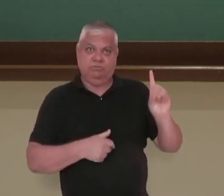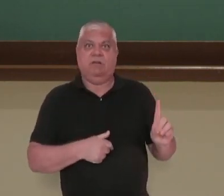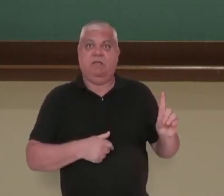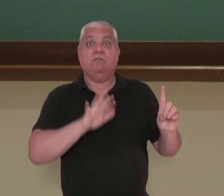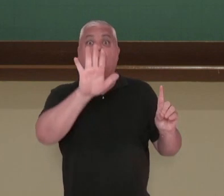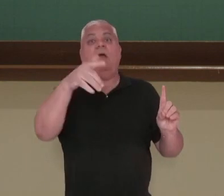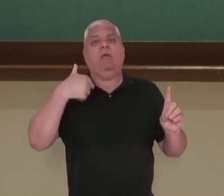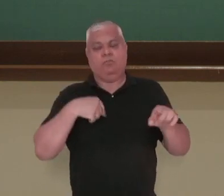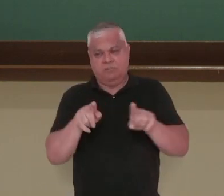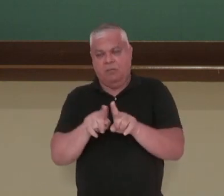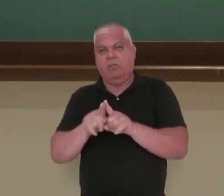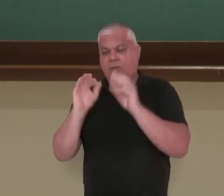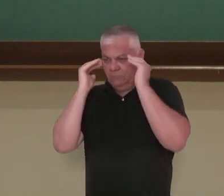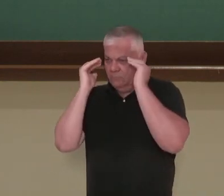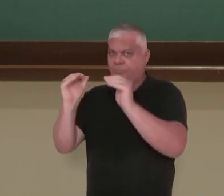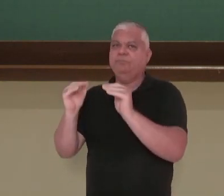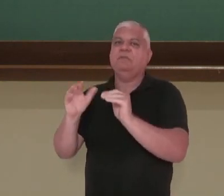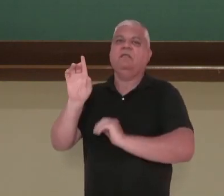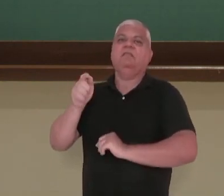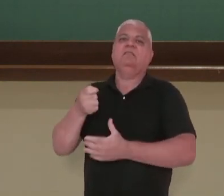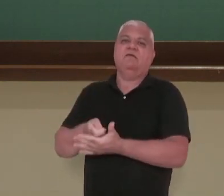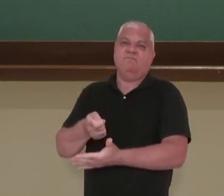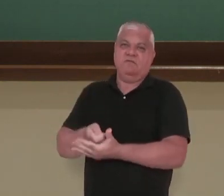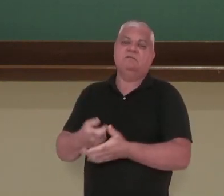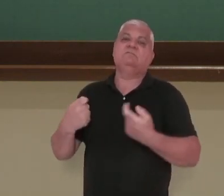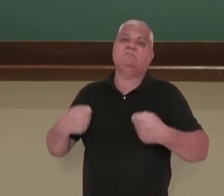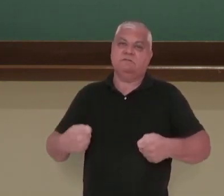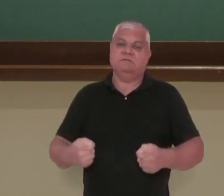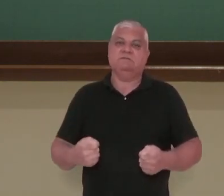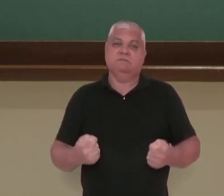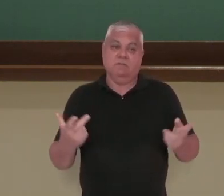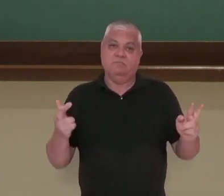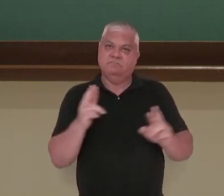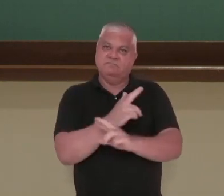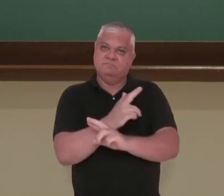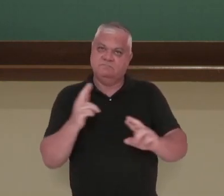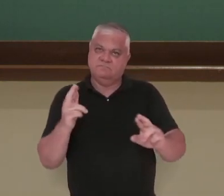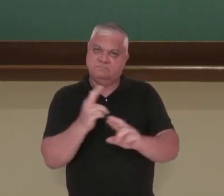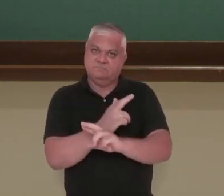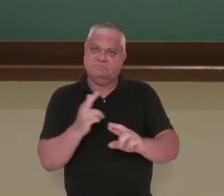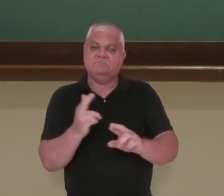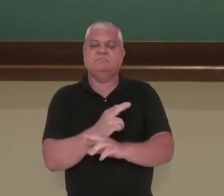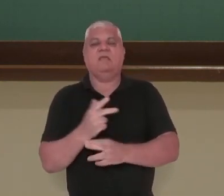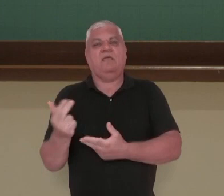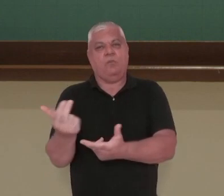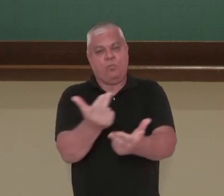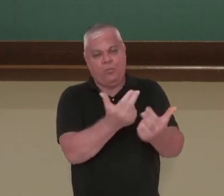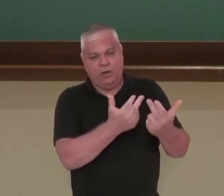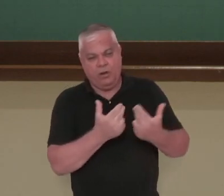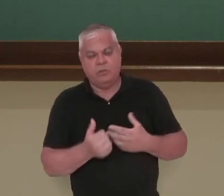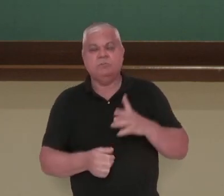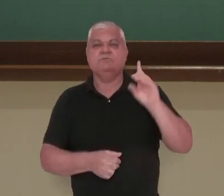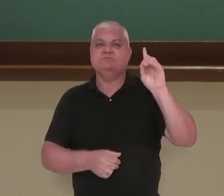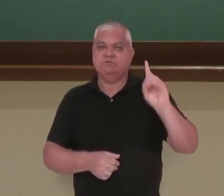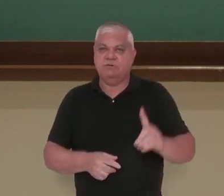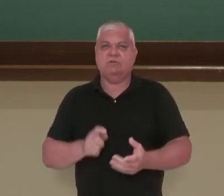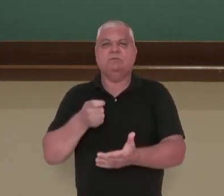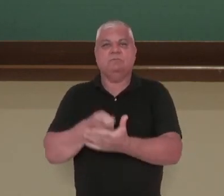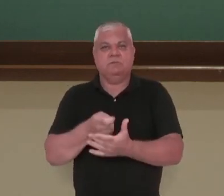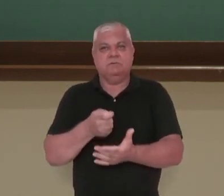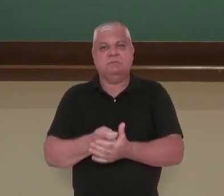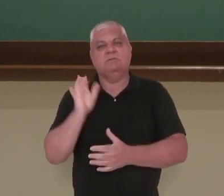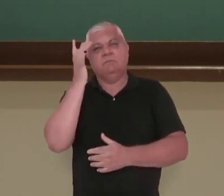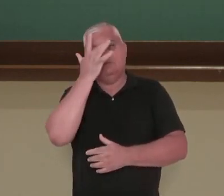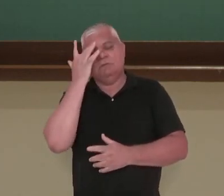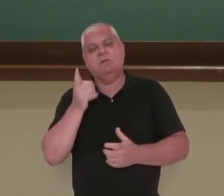tenho deveres. Tá? Então, nós dois temos que respeitar mutuamente os direitos e os deveres do próximo.